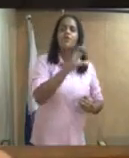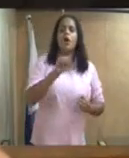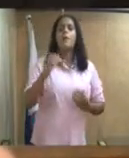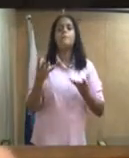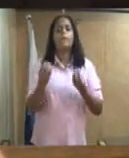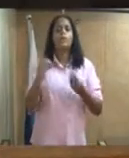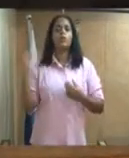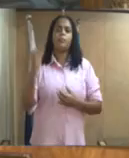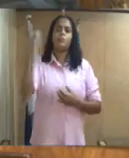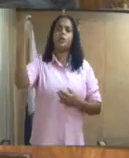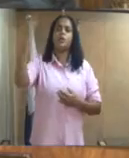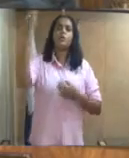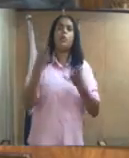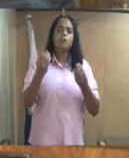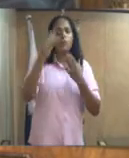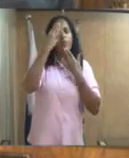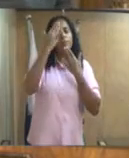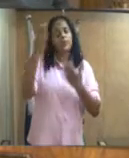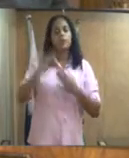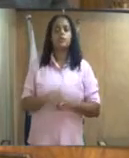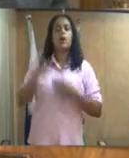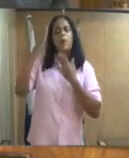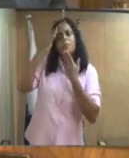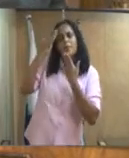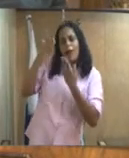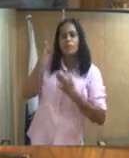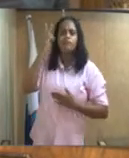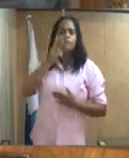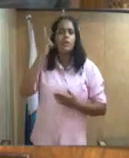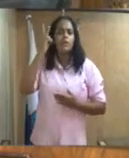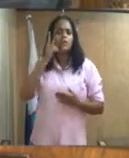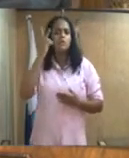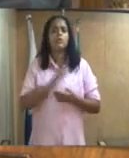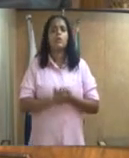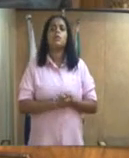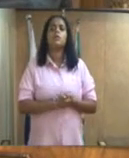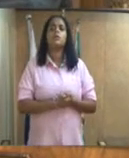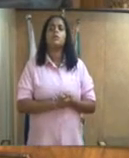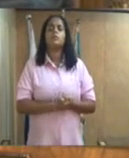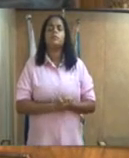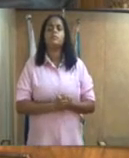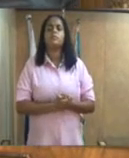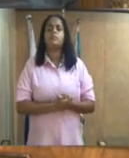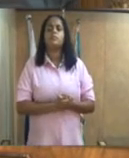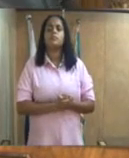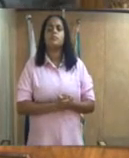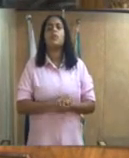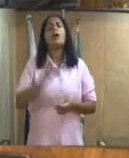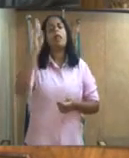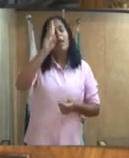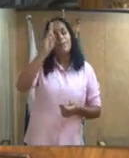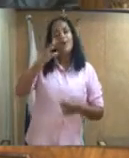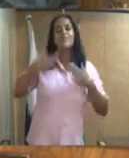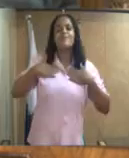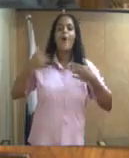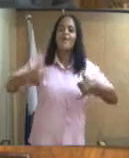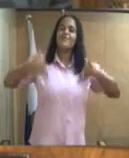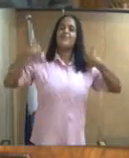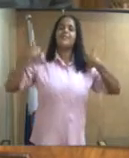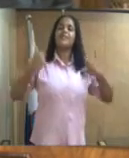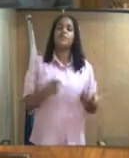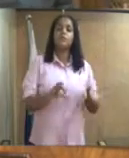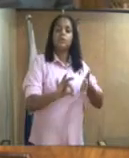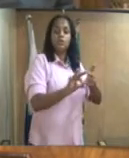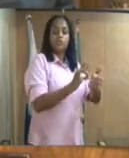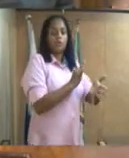Muito obrigado. Obrigado, vereador. E obrigado pelo carinho, por lembrar do meu aniversário. Por ordem de